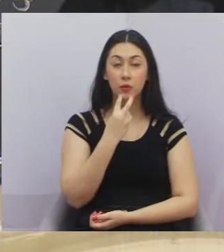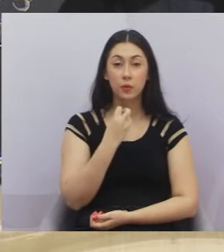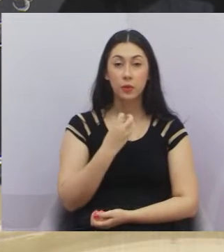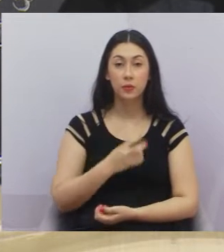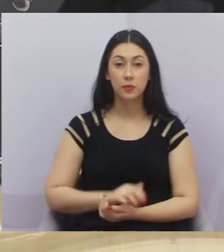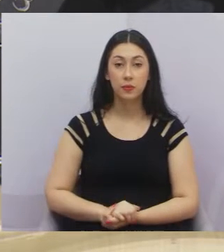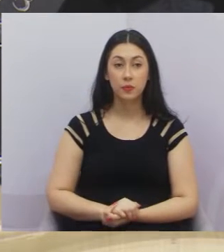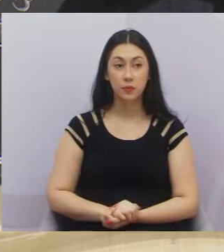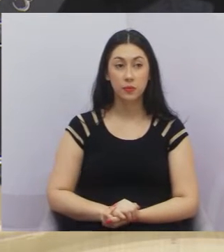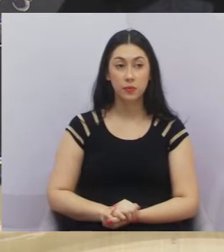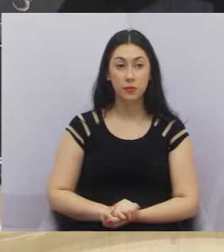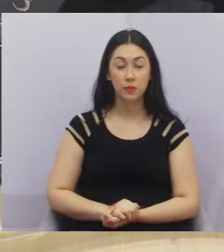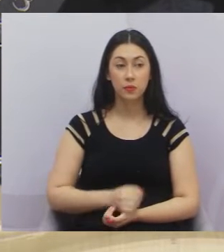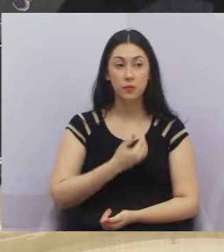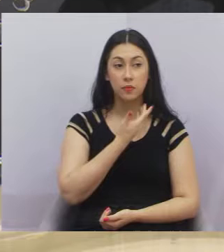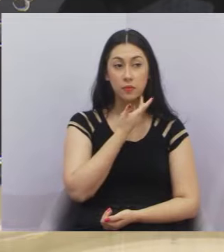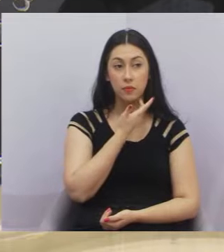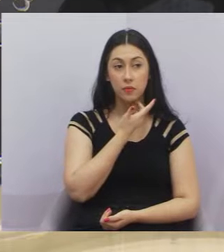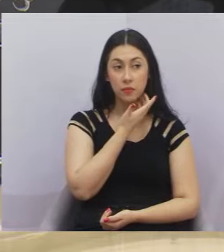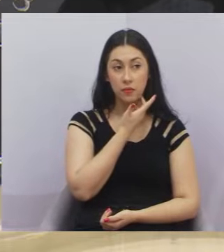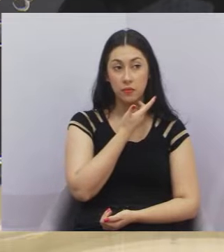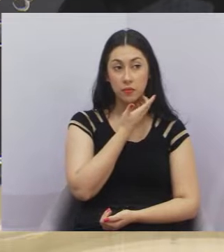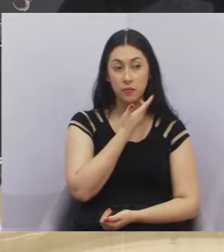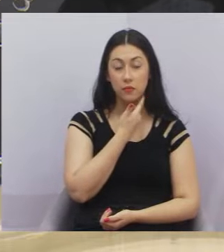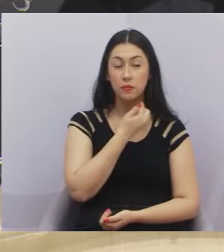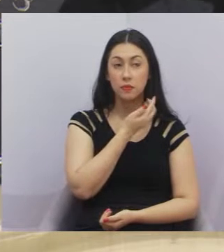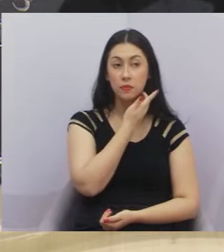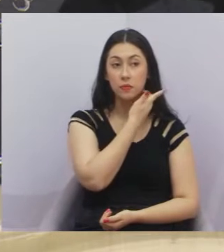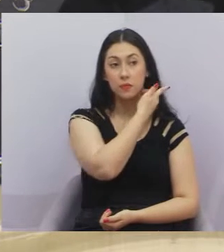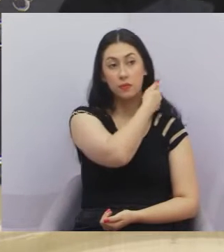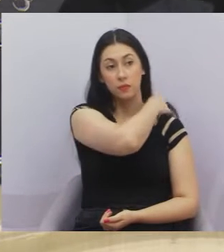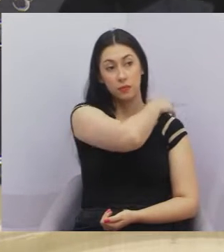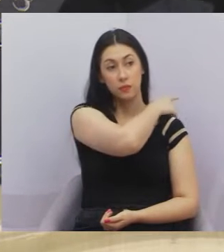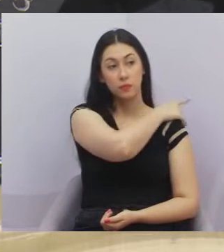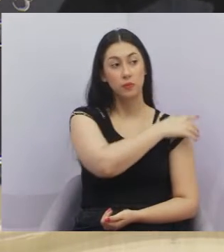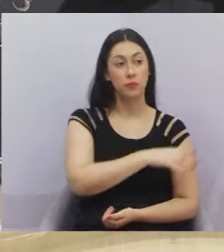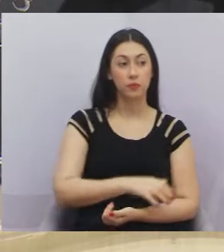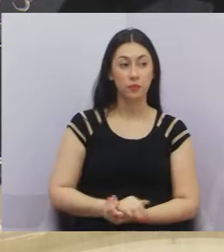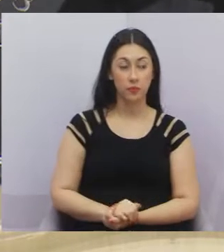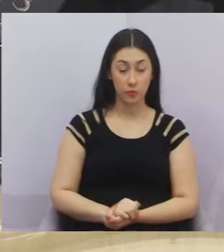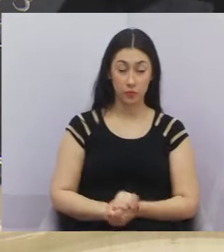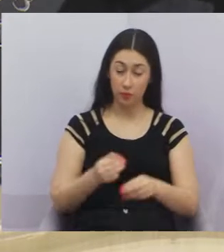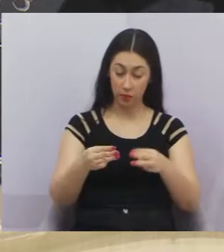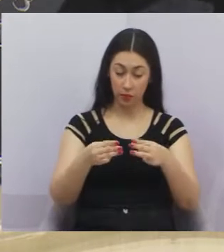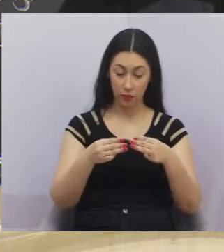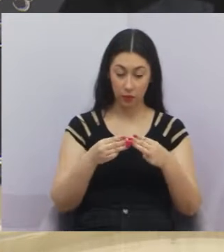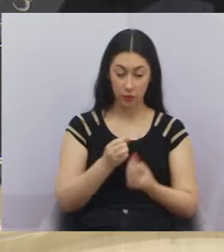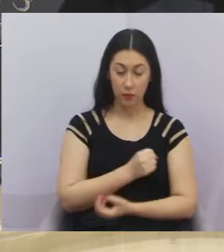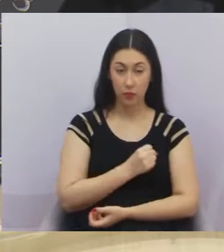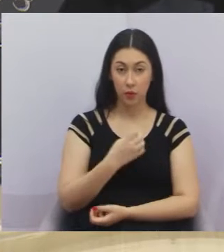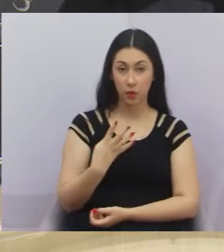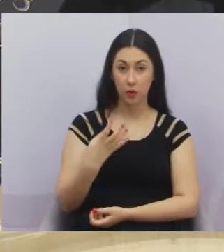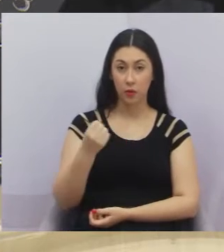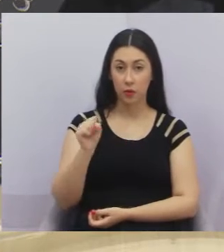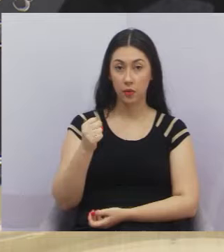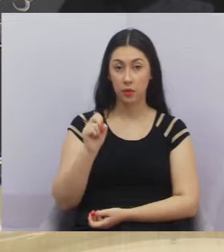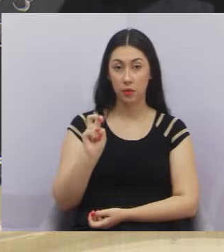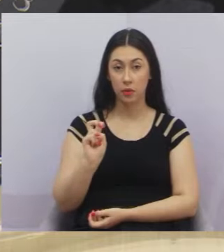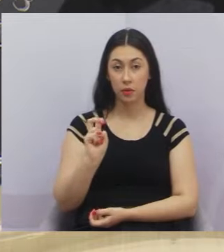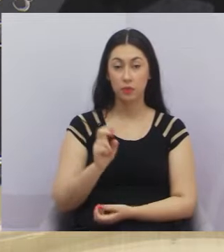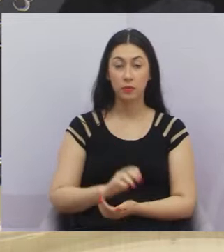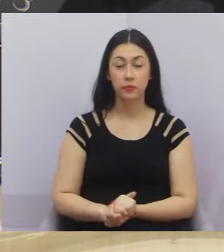Lua. Moção